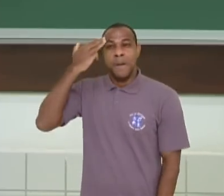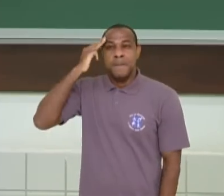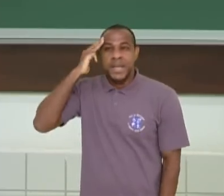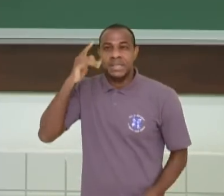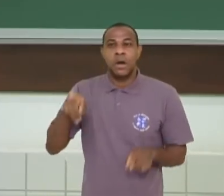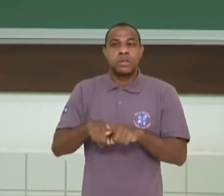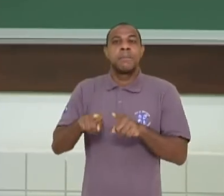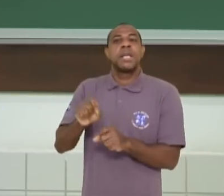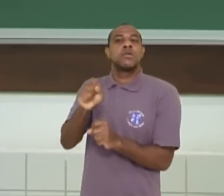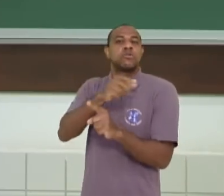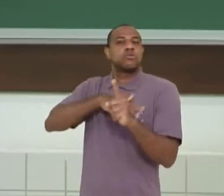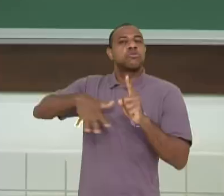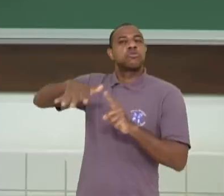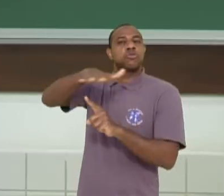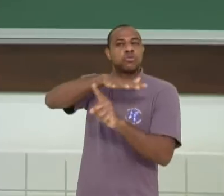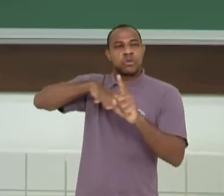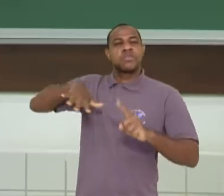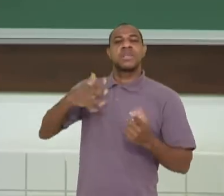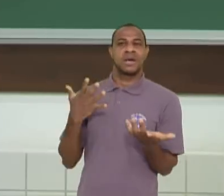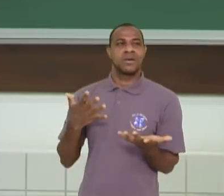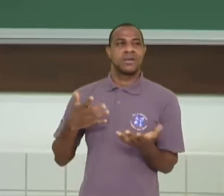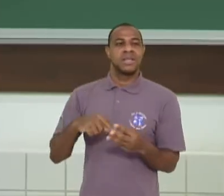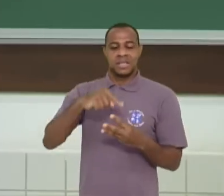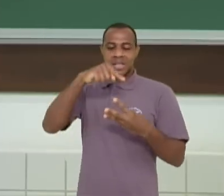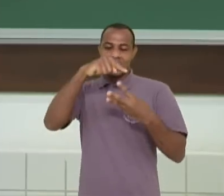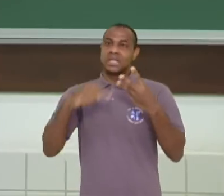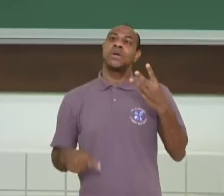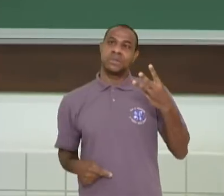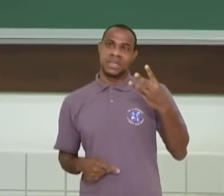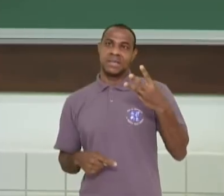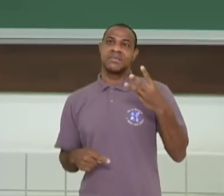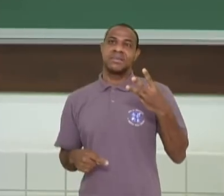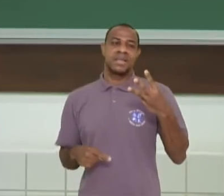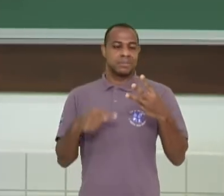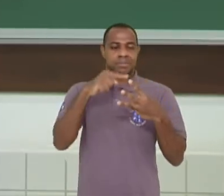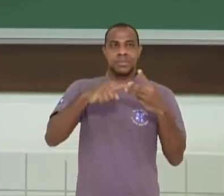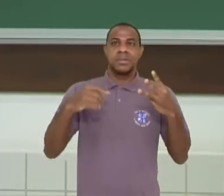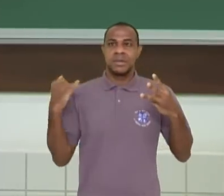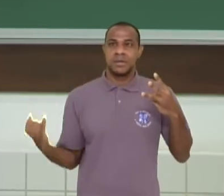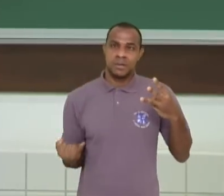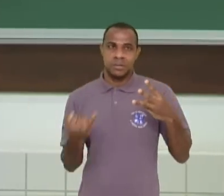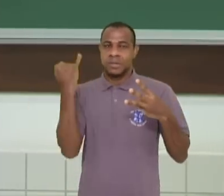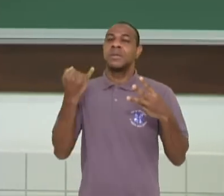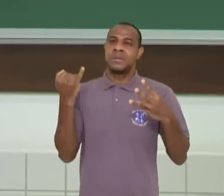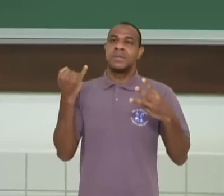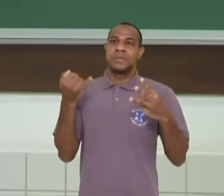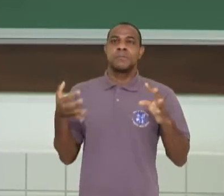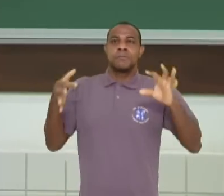trabalha-se dentro do jogo, né? Os três elementos que formam a cadeia ali, que é a